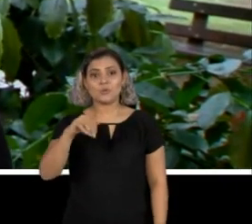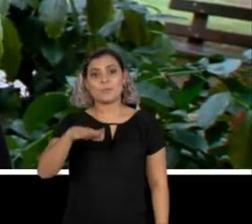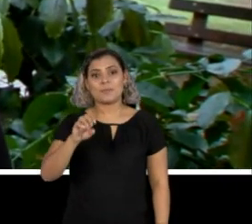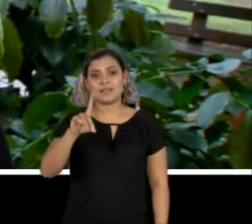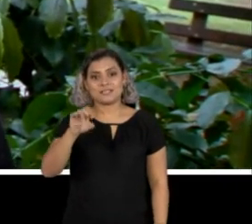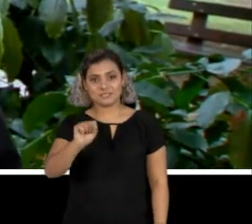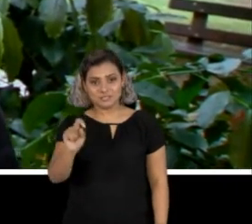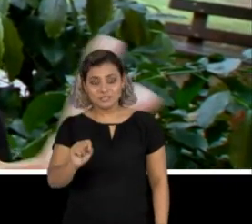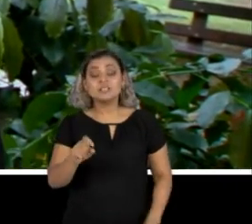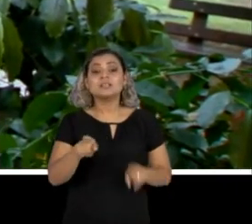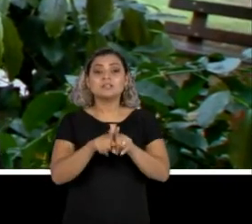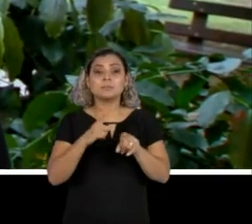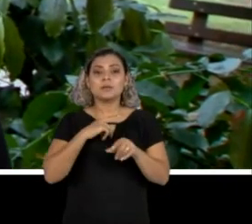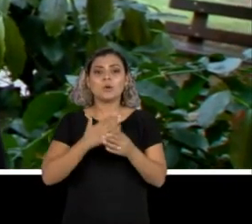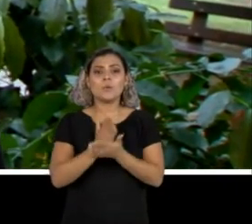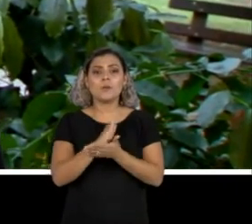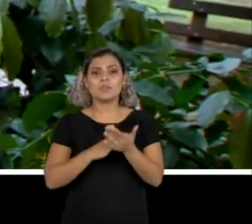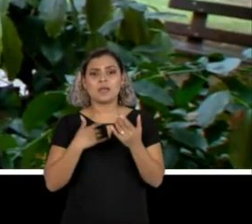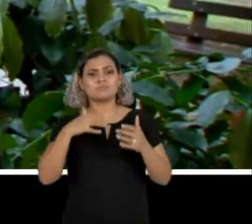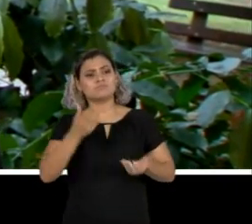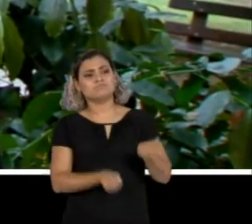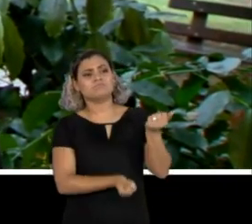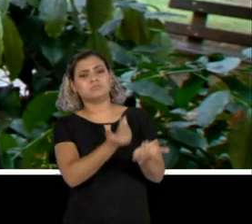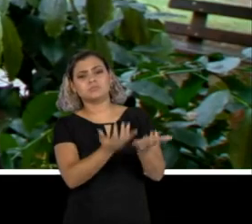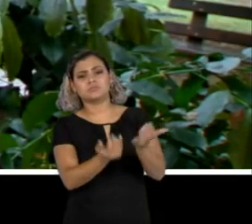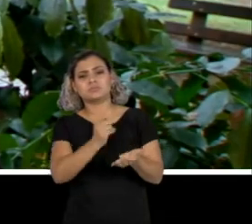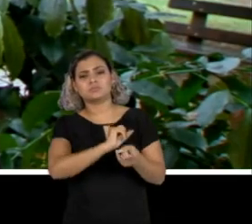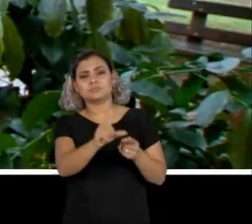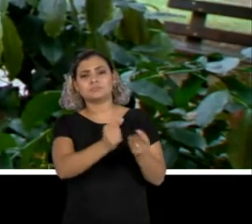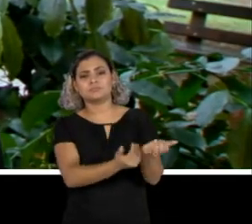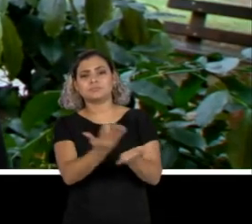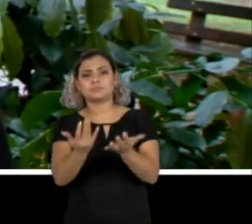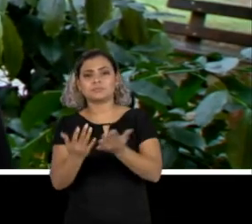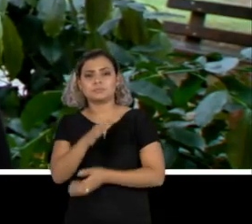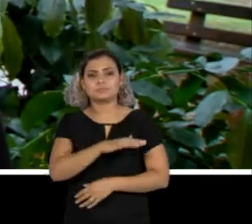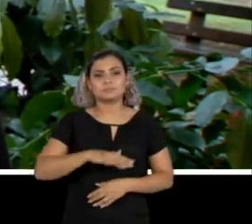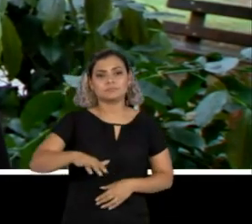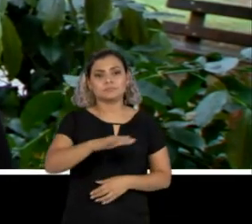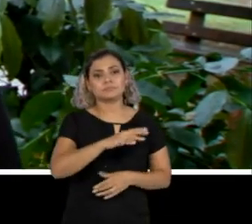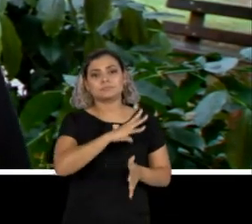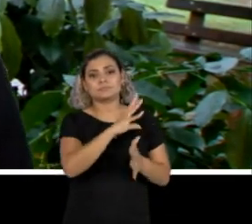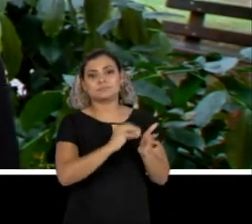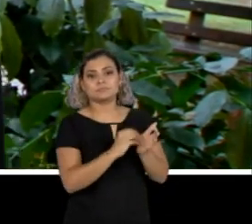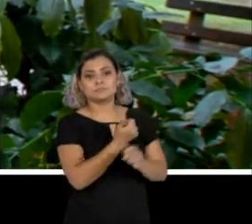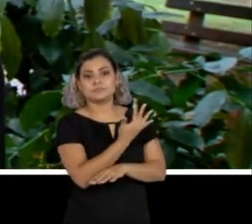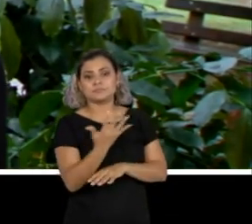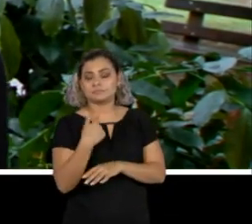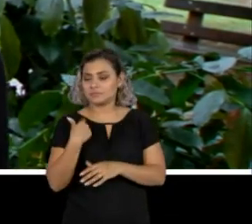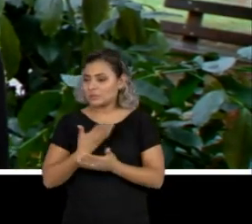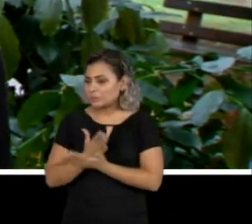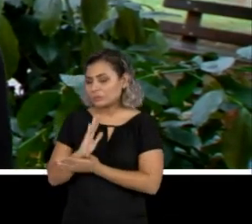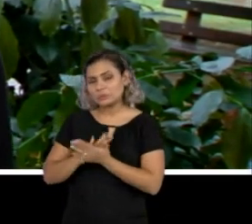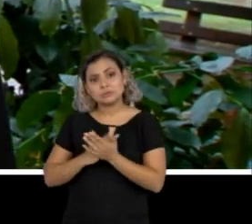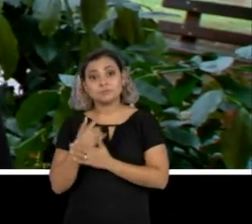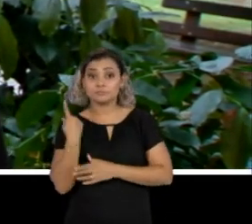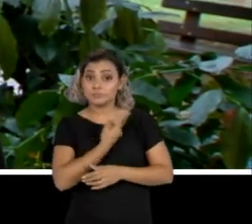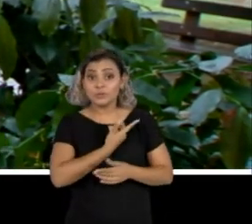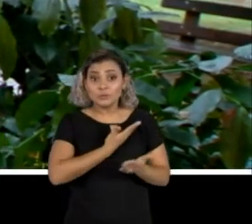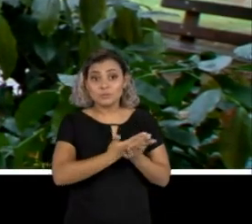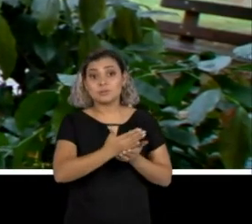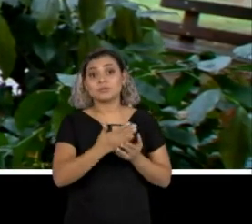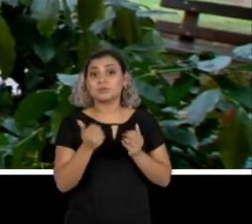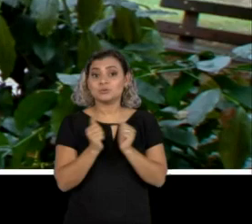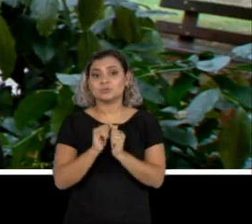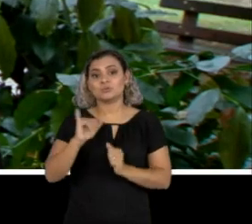muito incomodados com os incêndios que estavam acontecendo na região toda de gravação e começamos um movimento junto com o